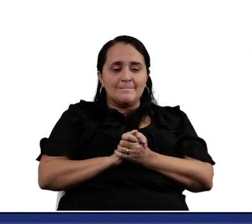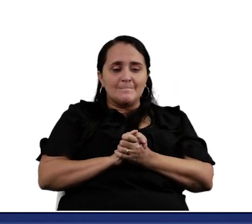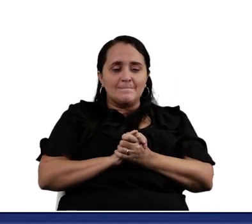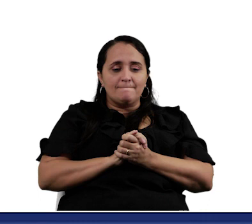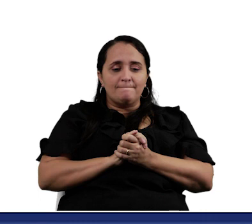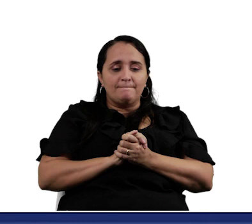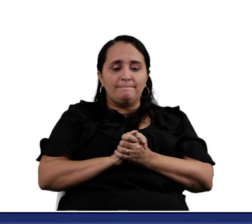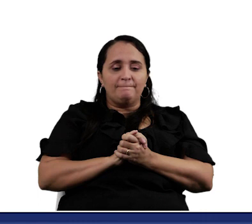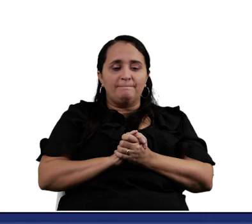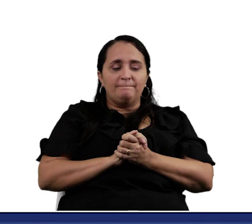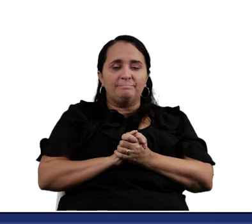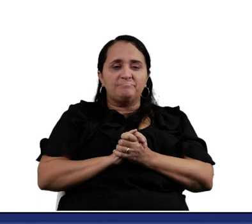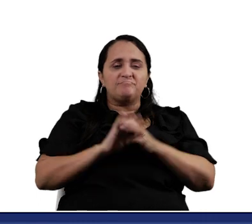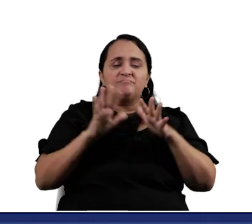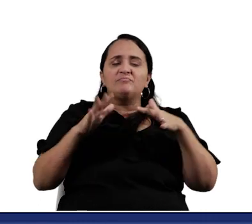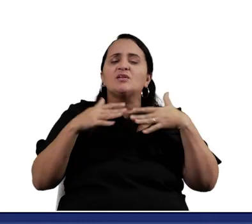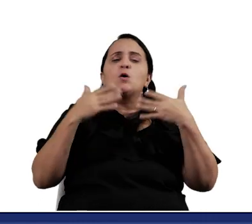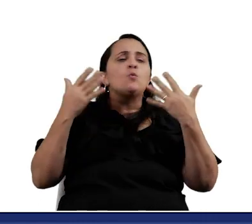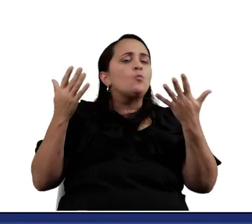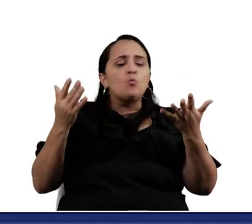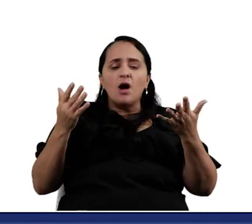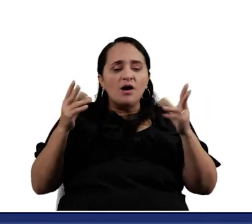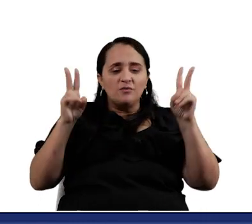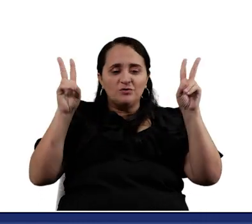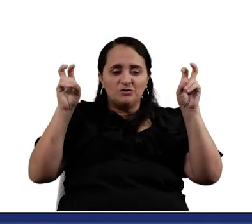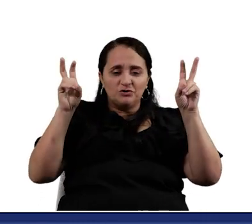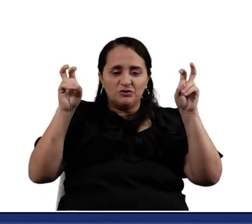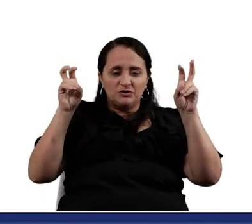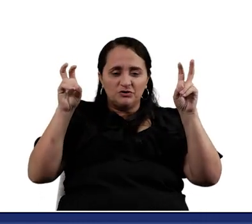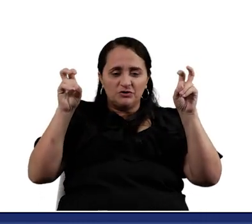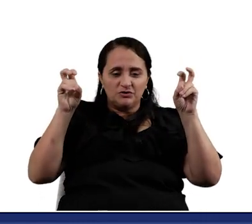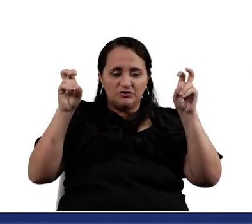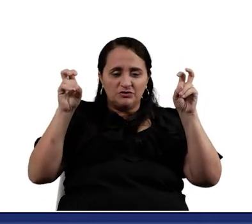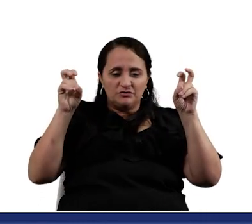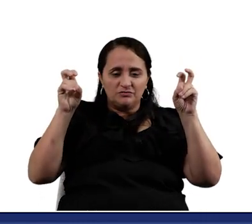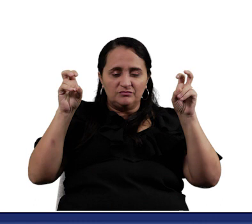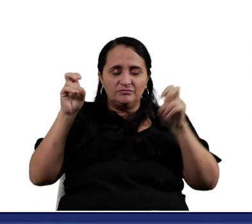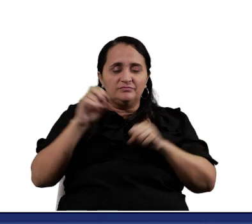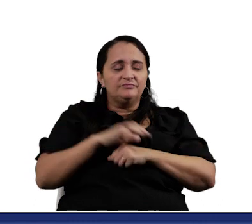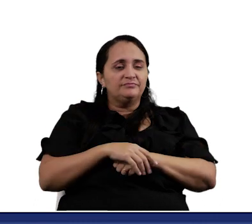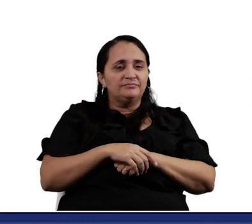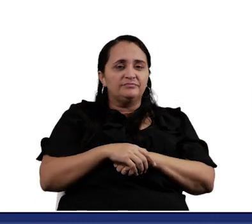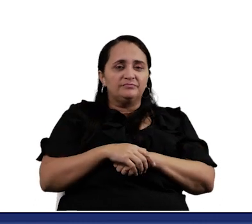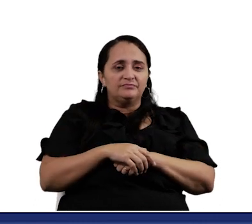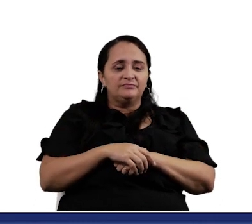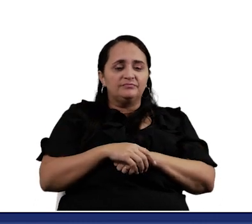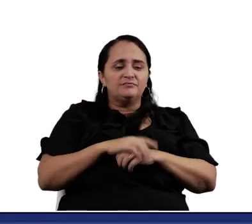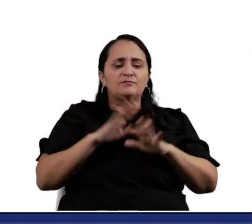Vamos lá. Qual era o título da história que a Pro acabou de ler? Qual